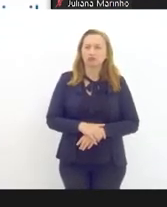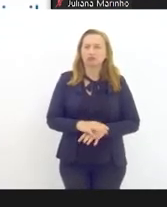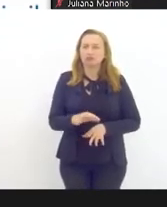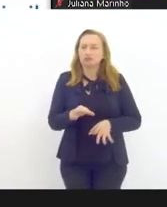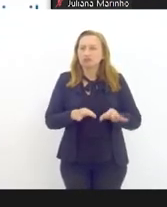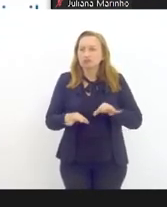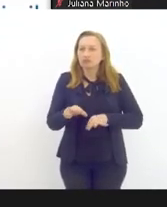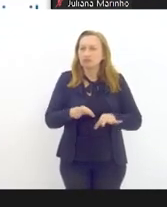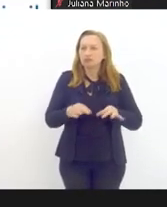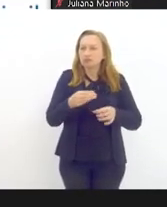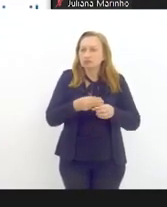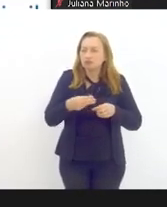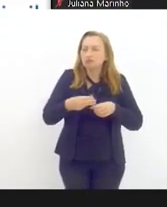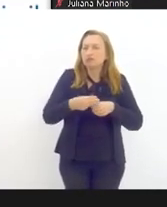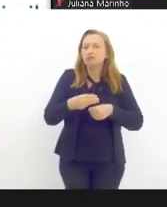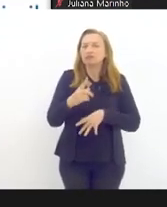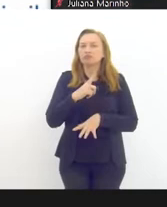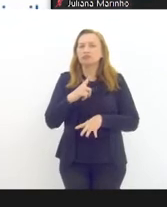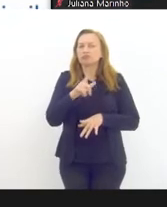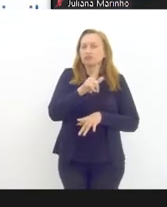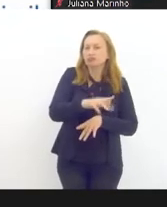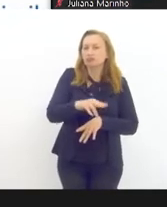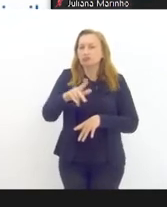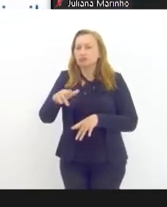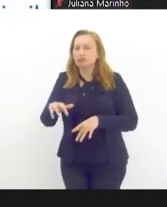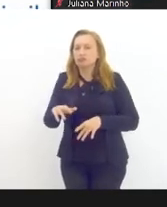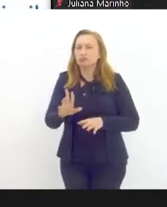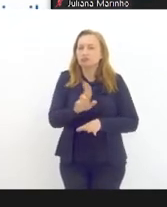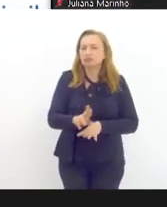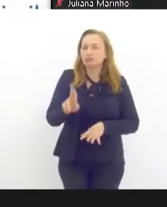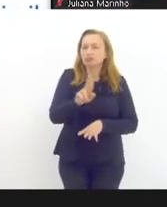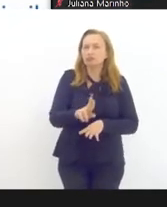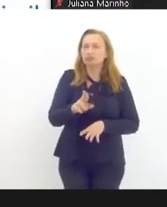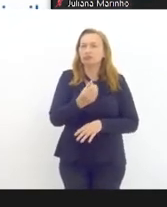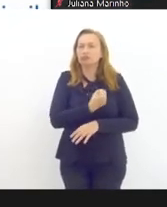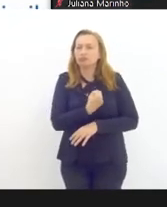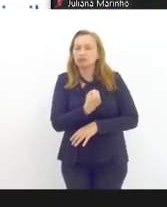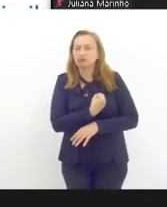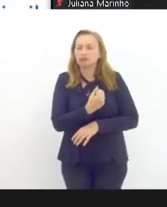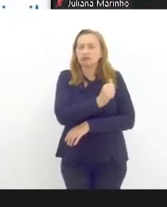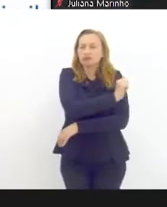aqui a gente tem, né, os diferentes critérios sendo utilizados, de número de alunos,